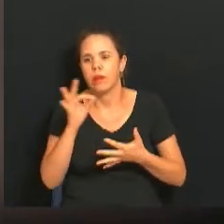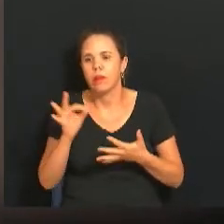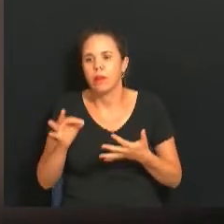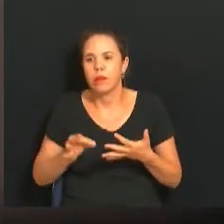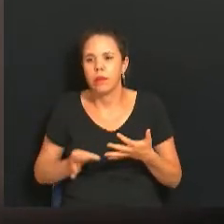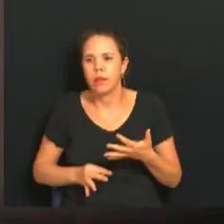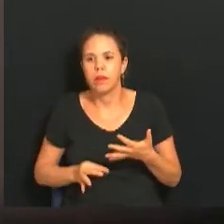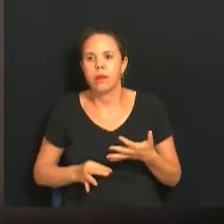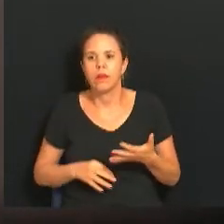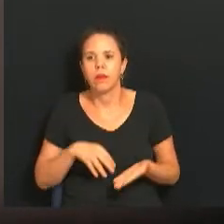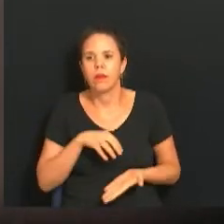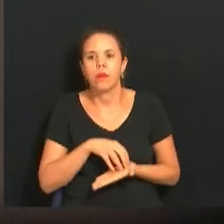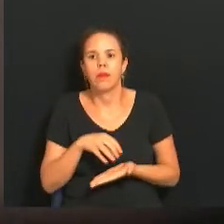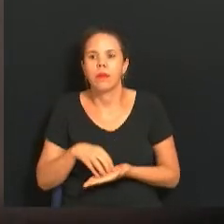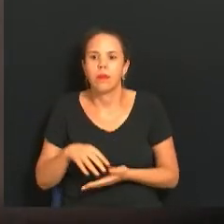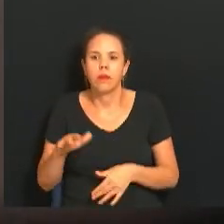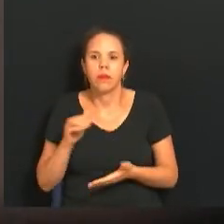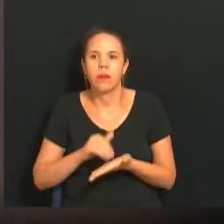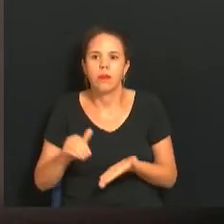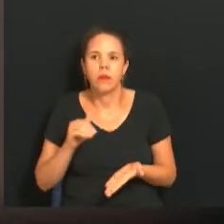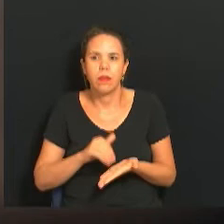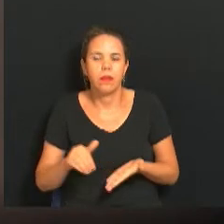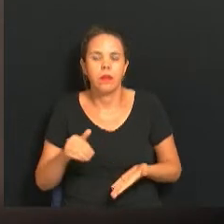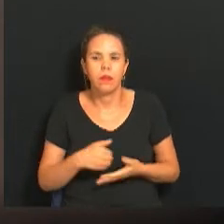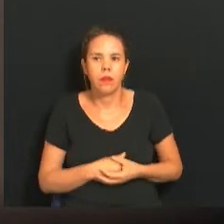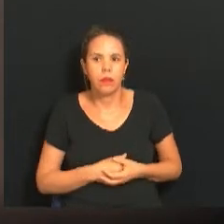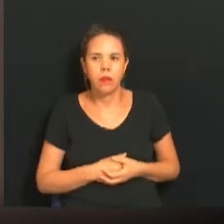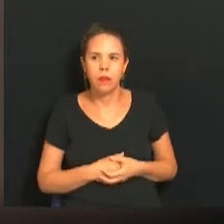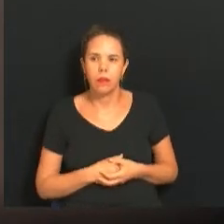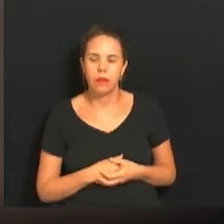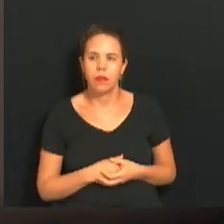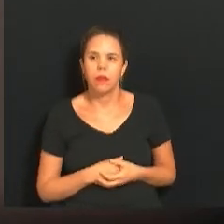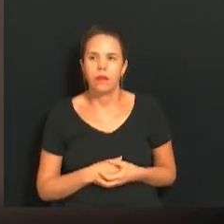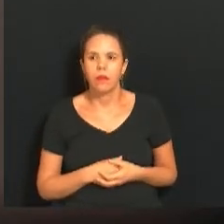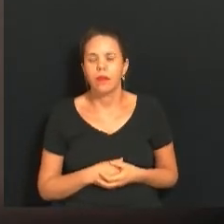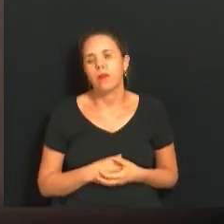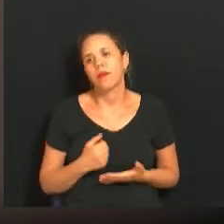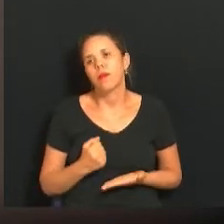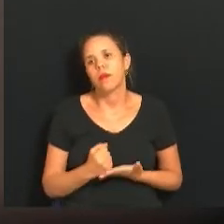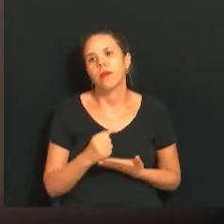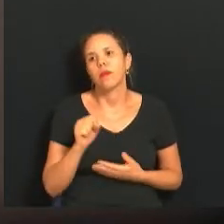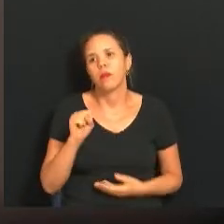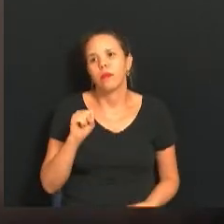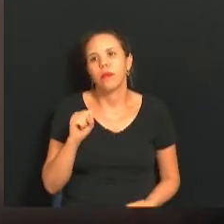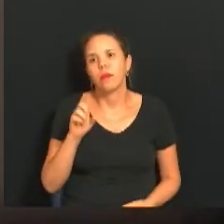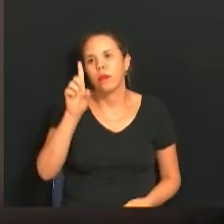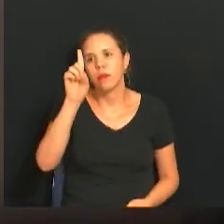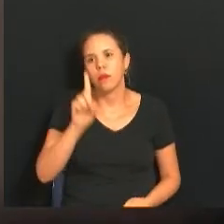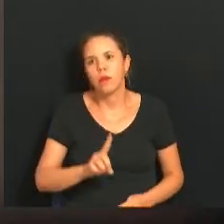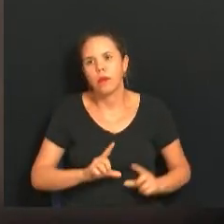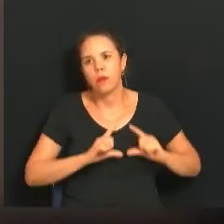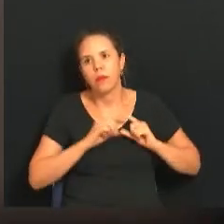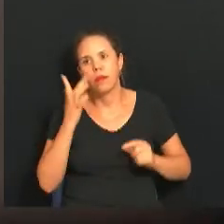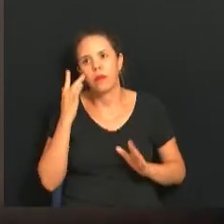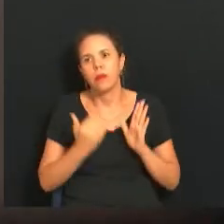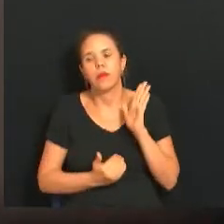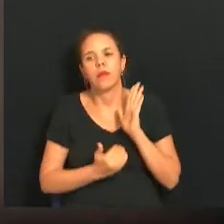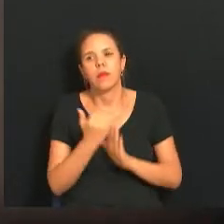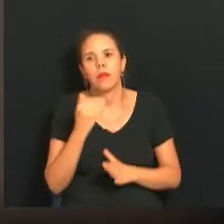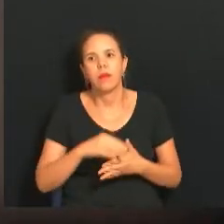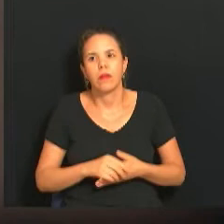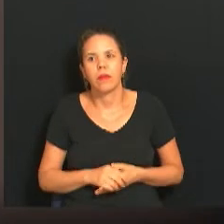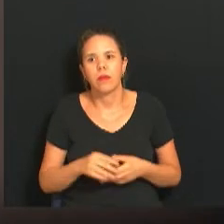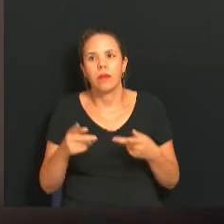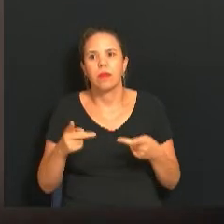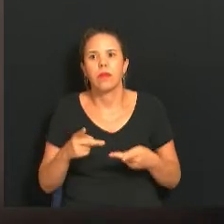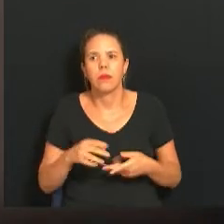dos órgãos de secretarias. Então, ao Sidney, é exagero nós